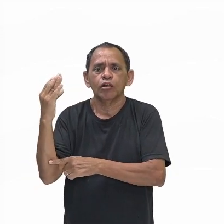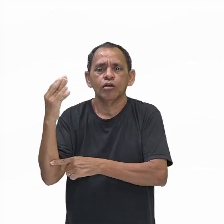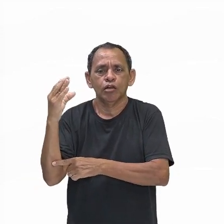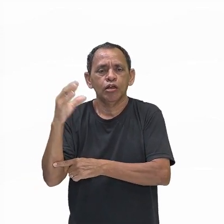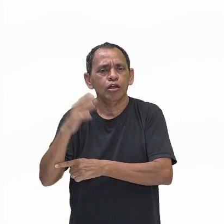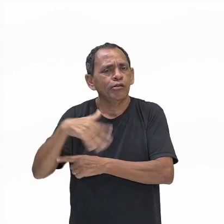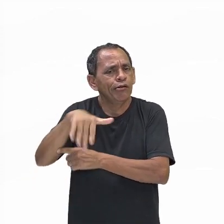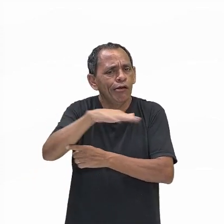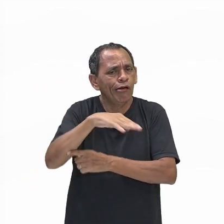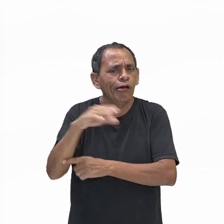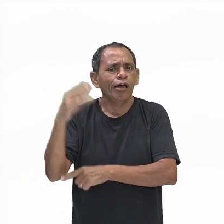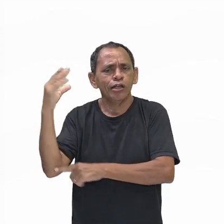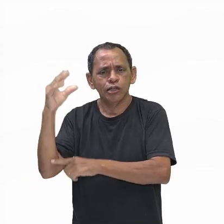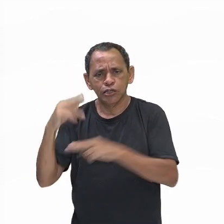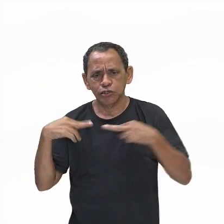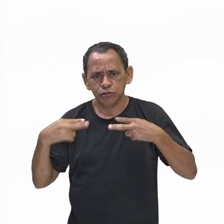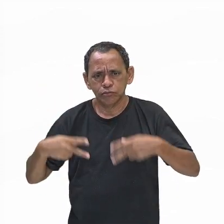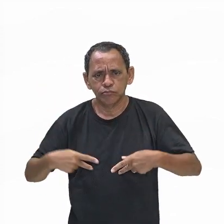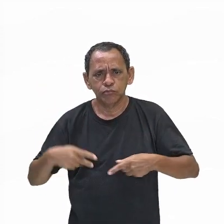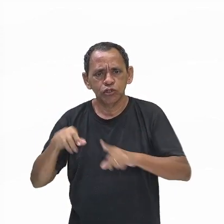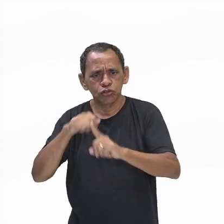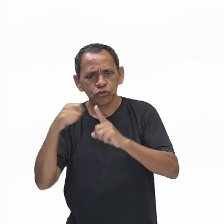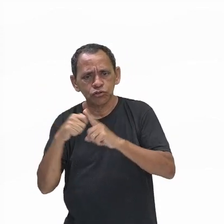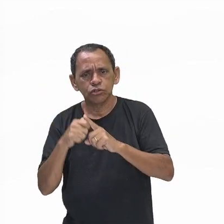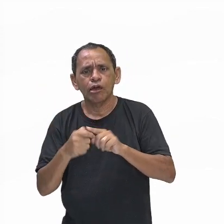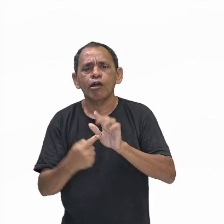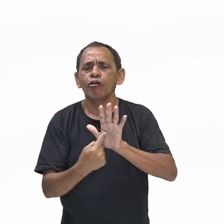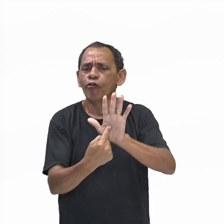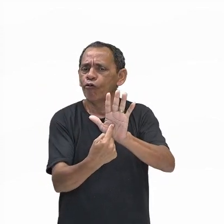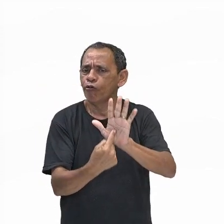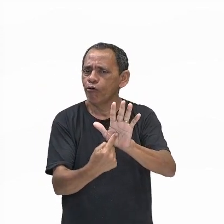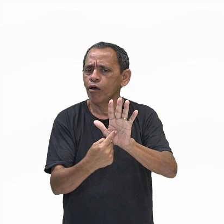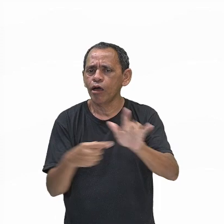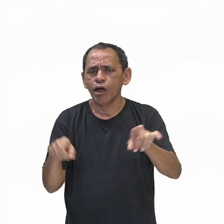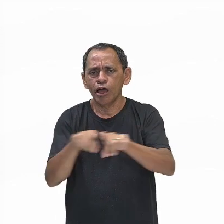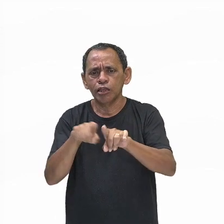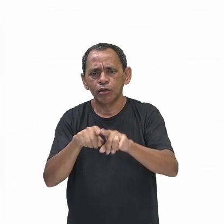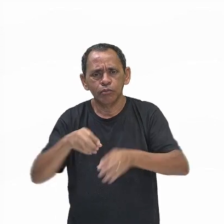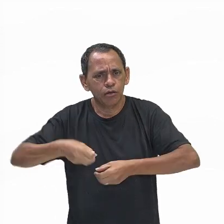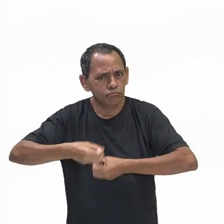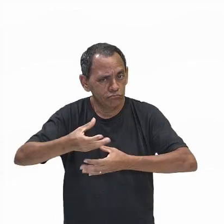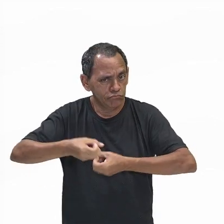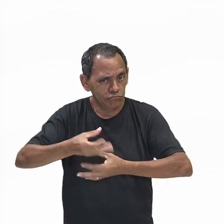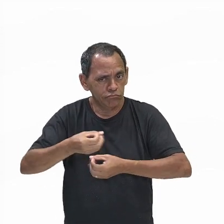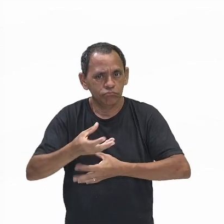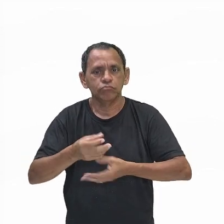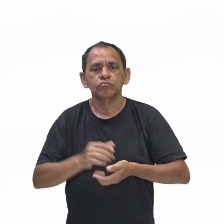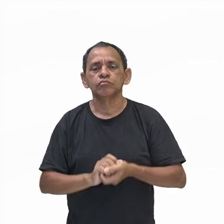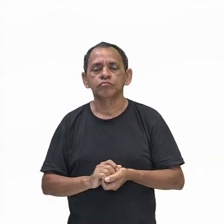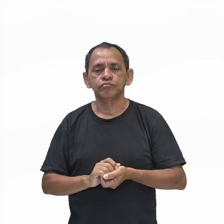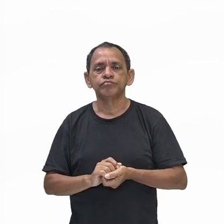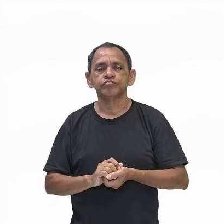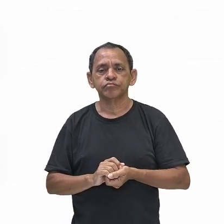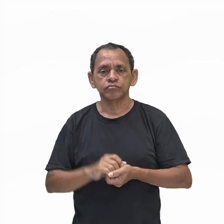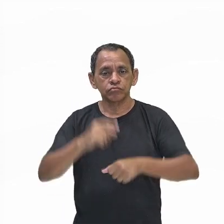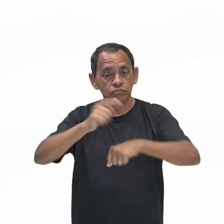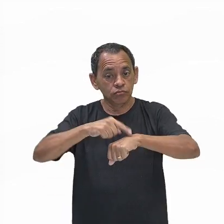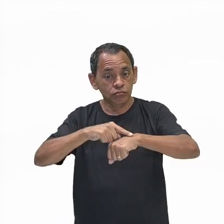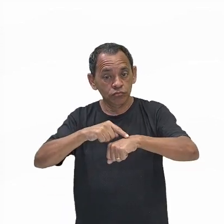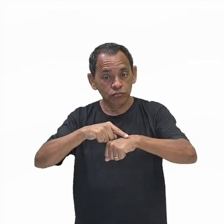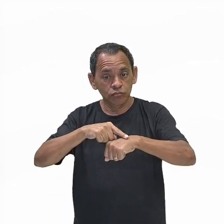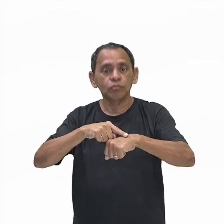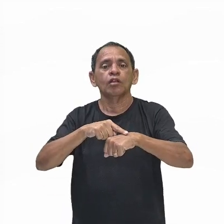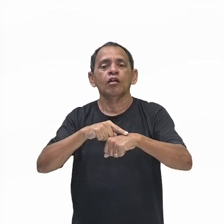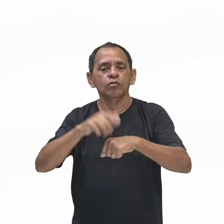área de ciências humanas e sociais aplicadas e suas contribuições no tempo e no espaço. E o